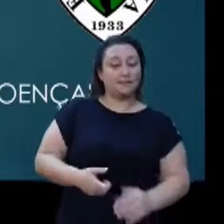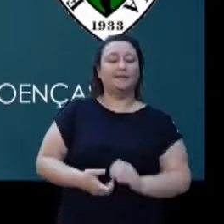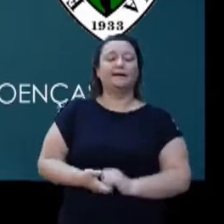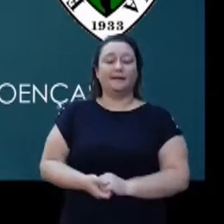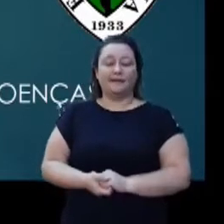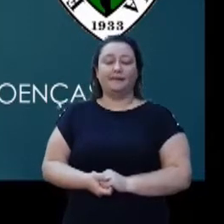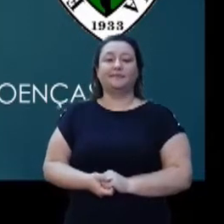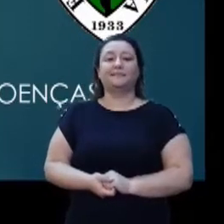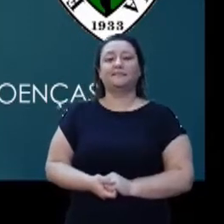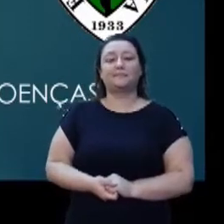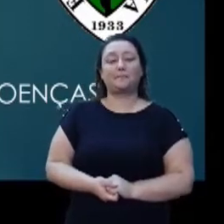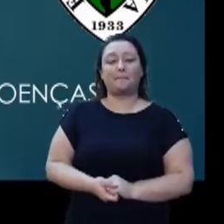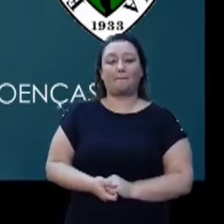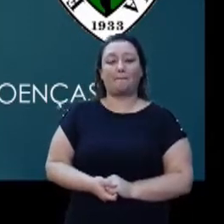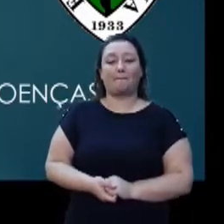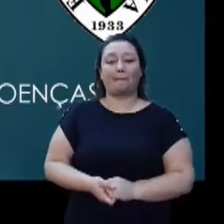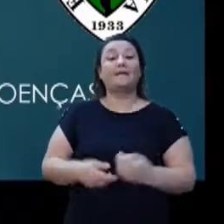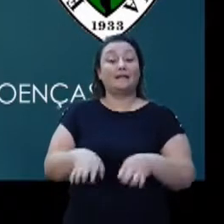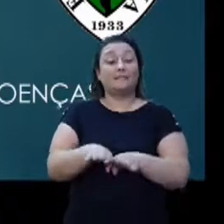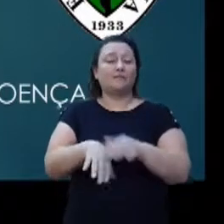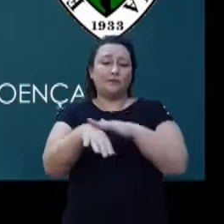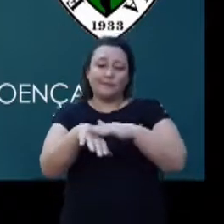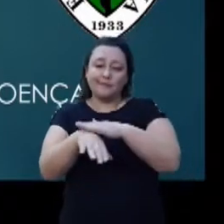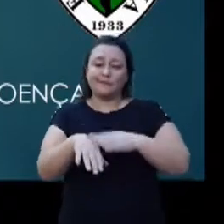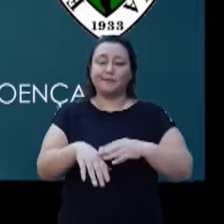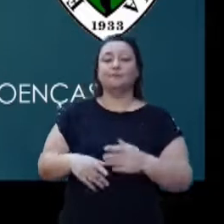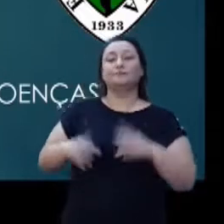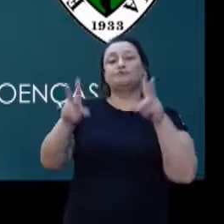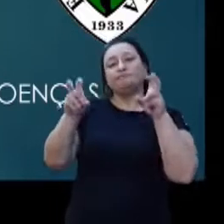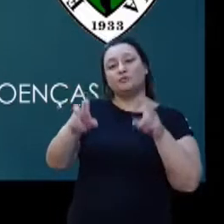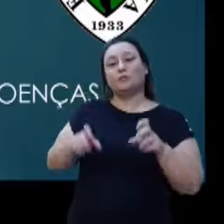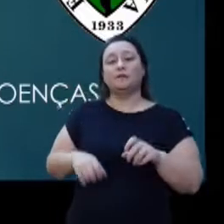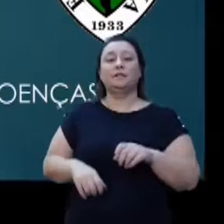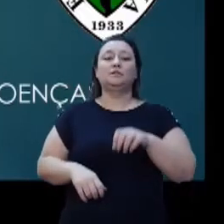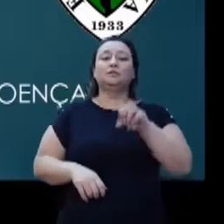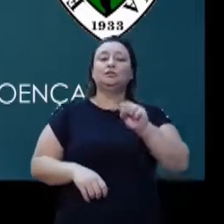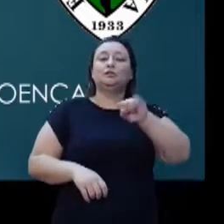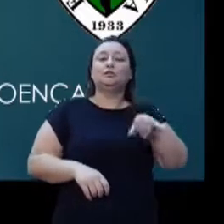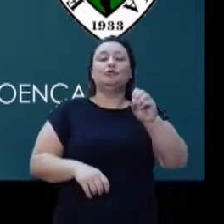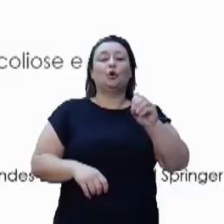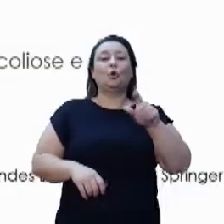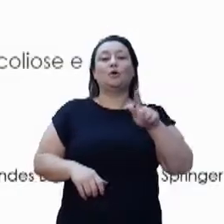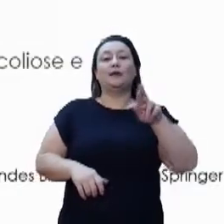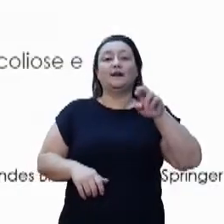espásticas correlatas e vou estar conversando hoje com vocês sobre a síndrome de Sjögren-Larsson.